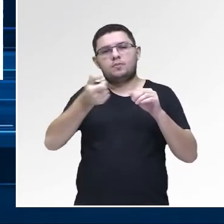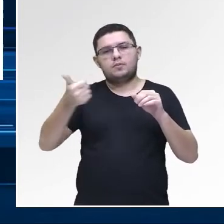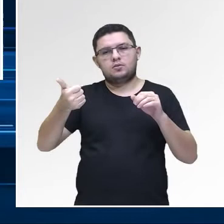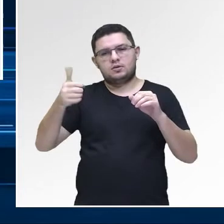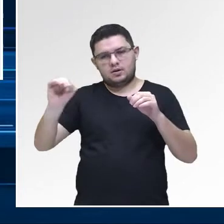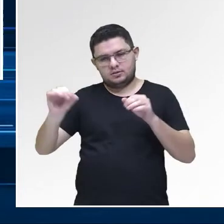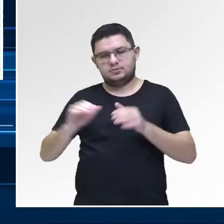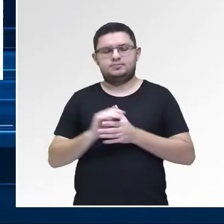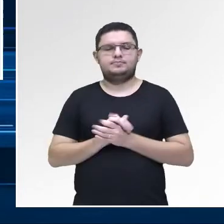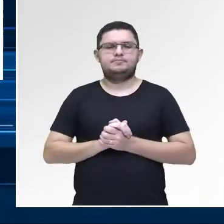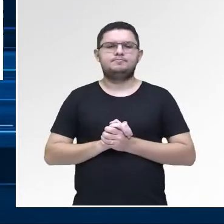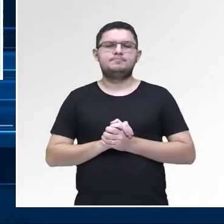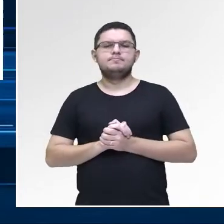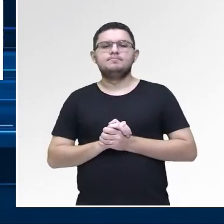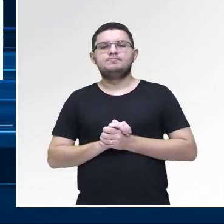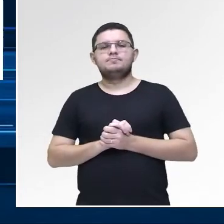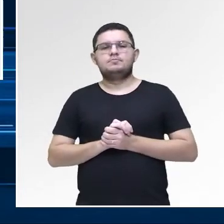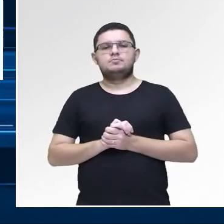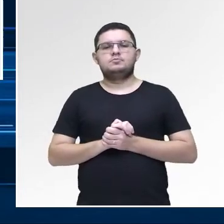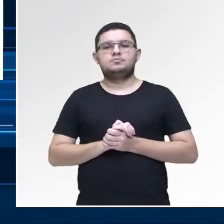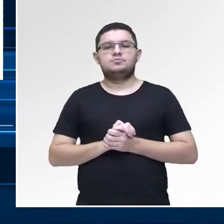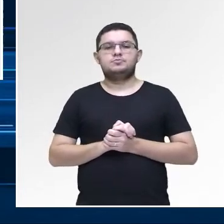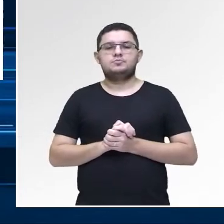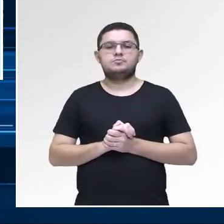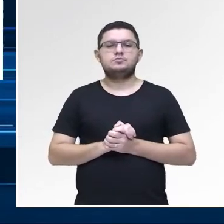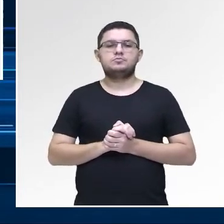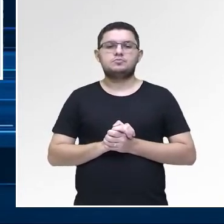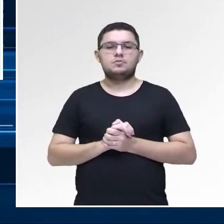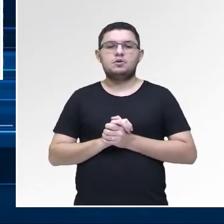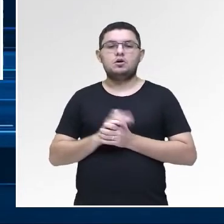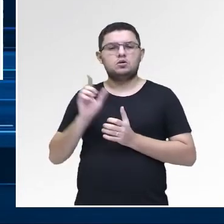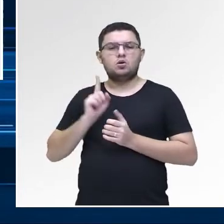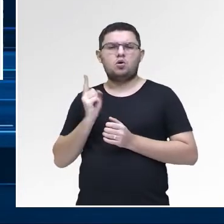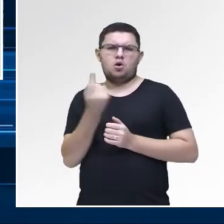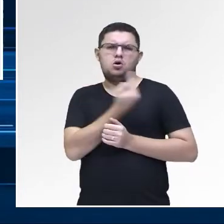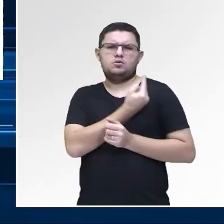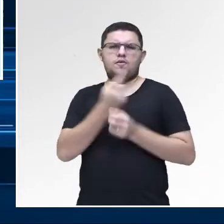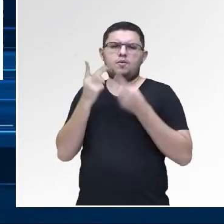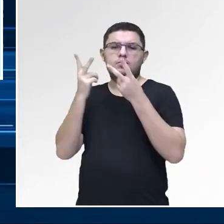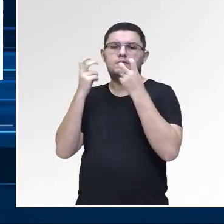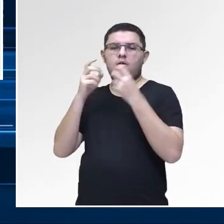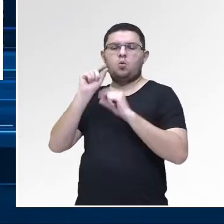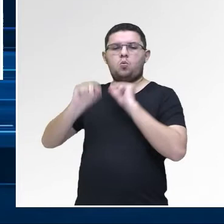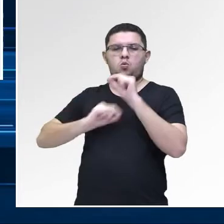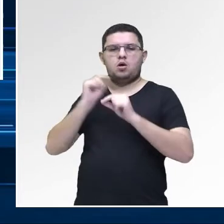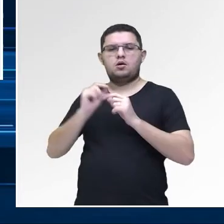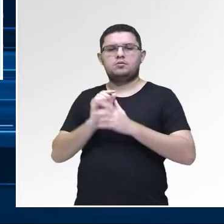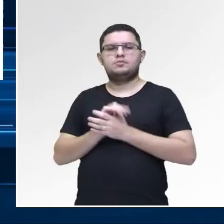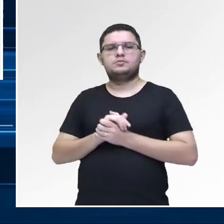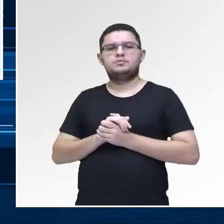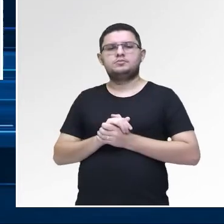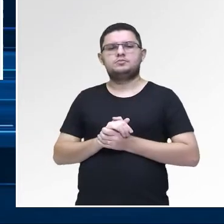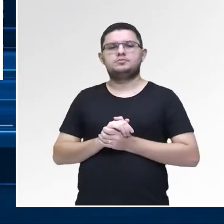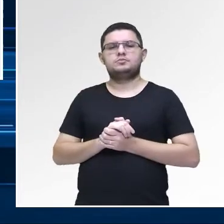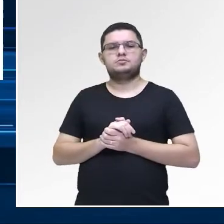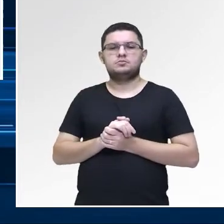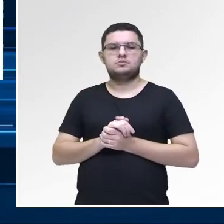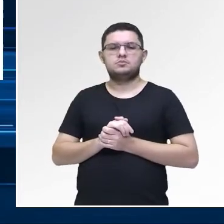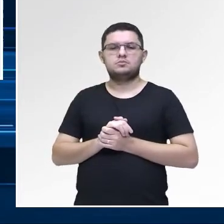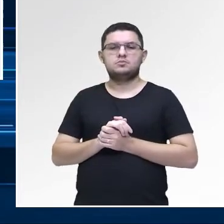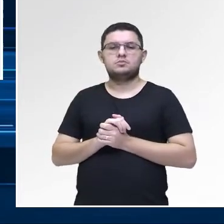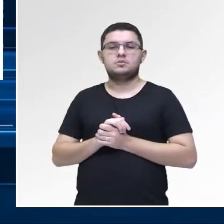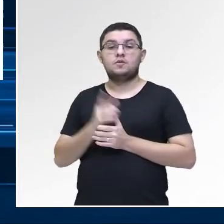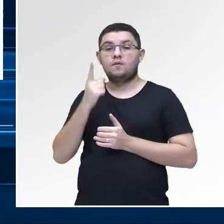2010, ok? Então, a gente vai observar justamente aonde está mais colorido,